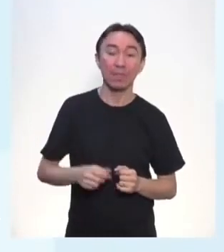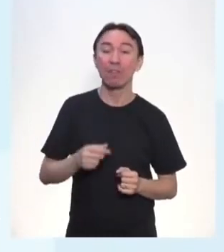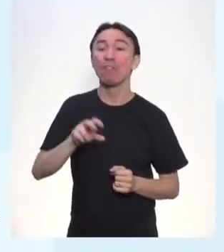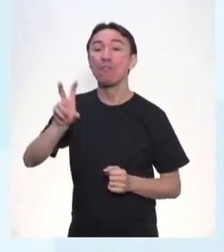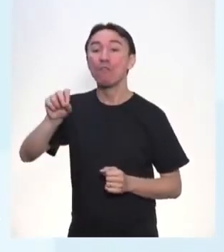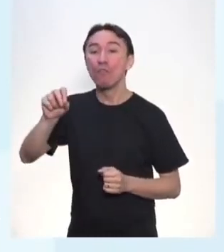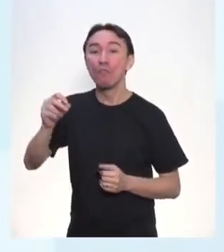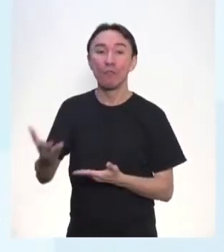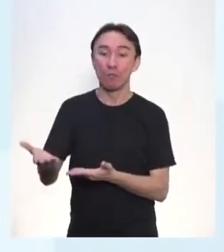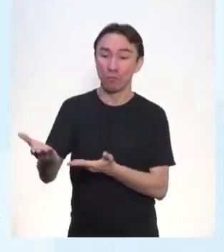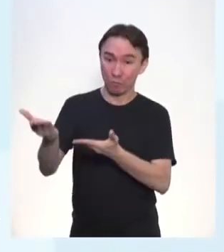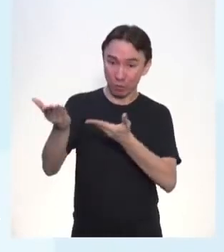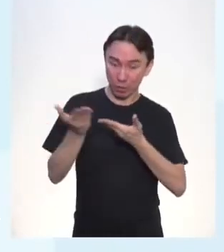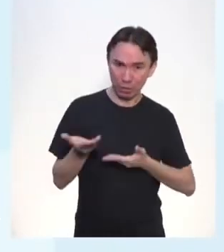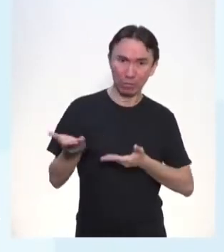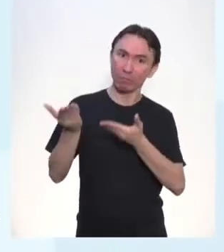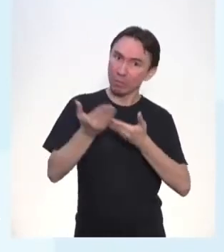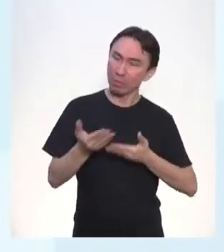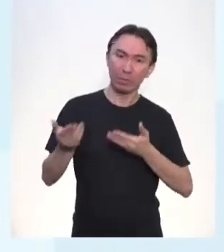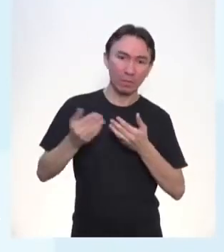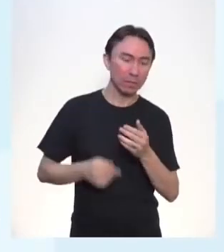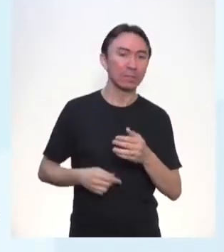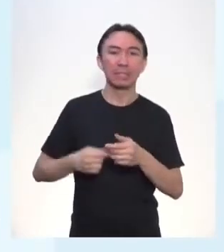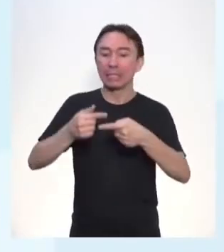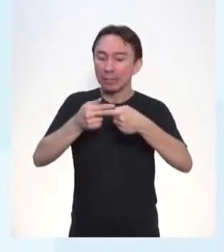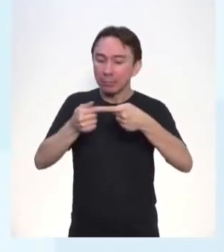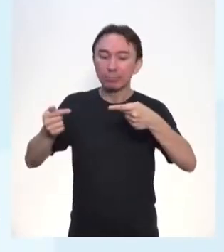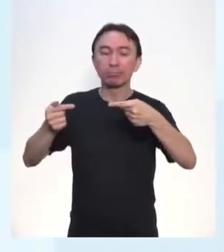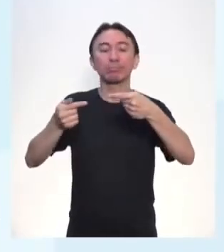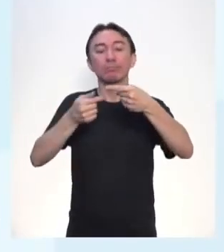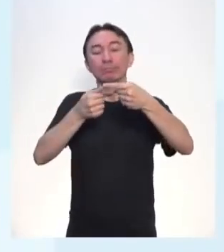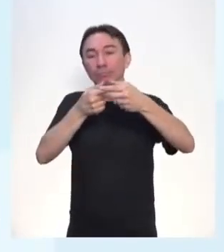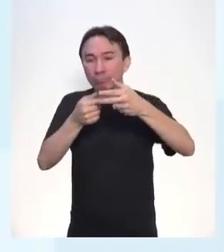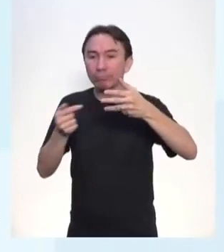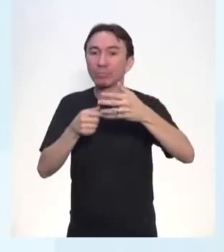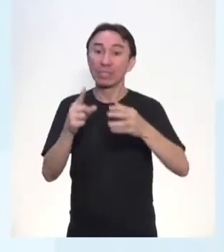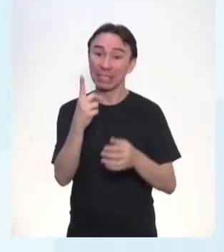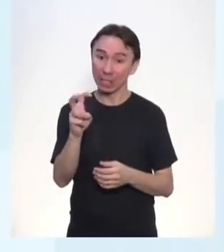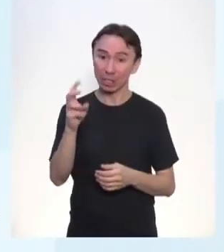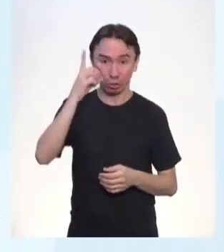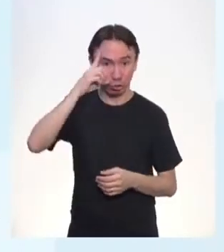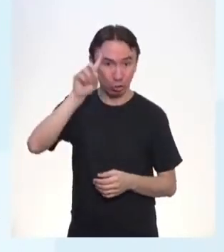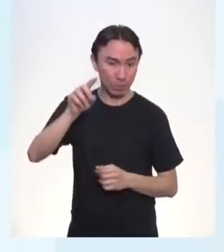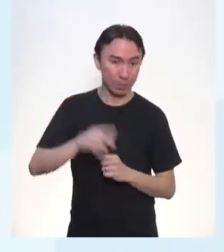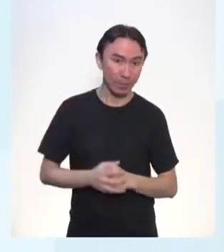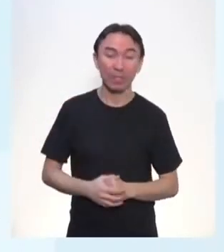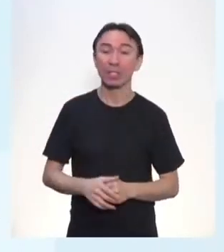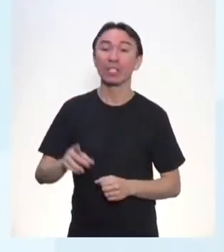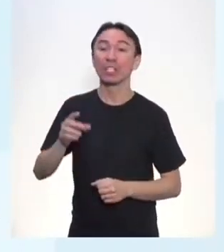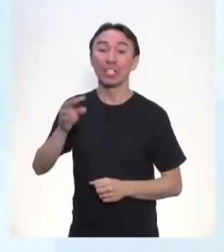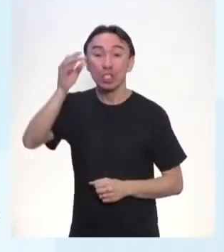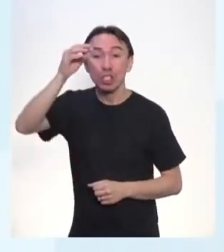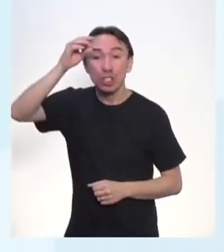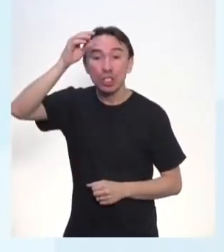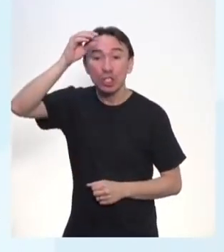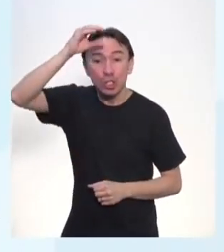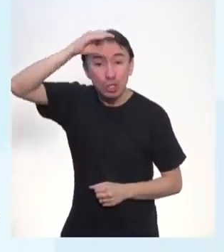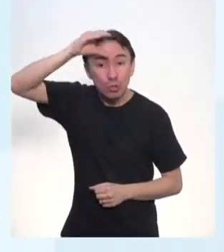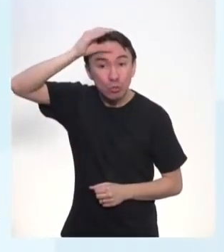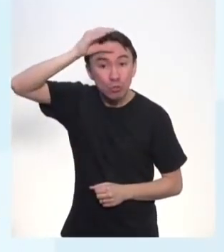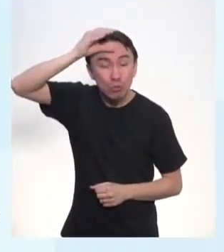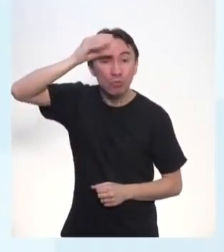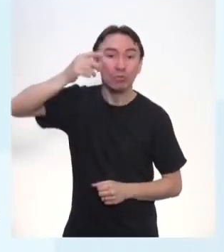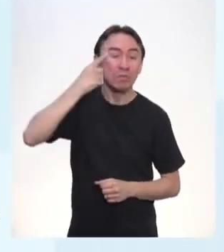Pedro, a cada 15 dias. O tio dele o visita a cada 10